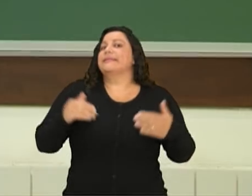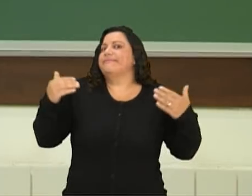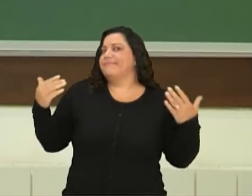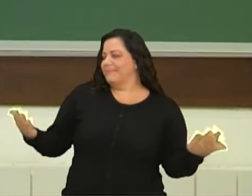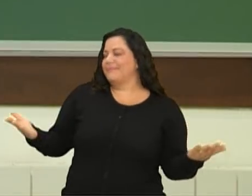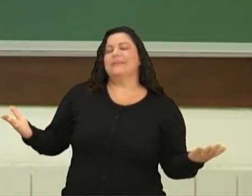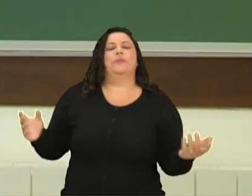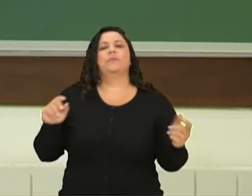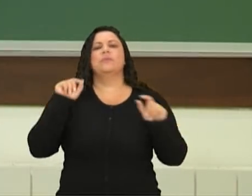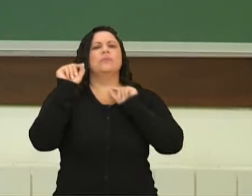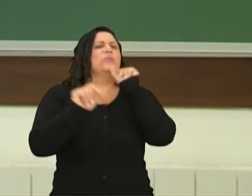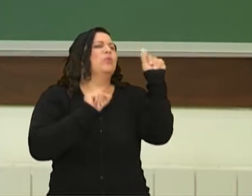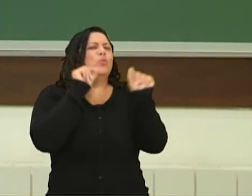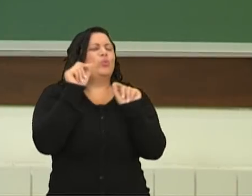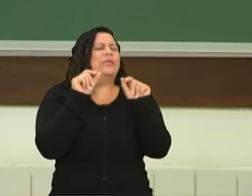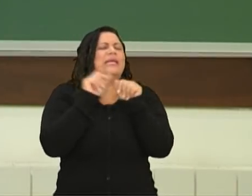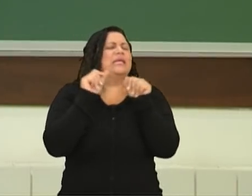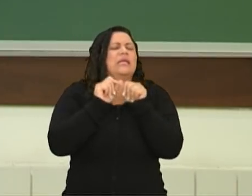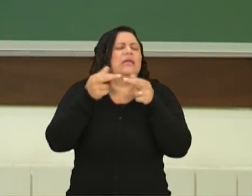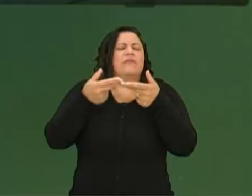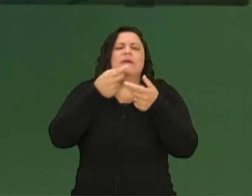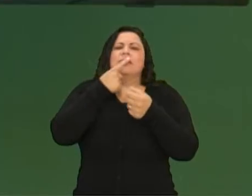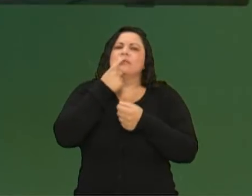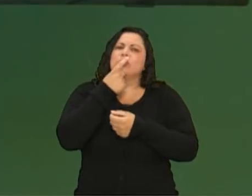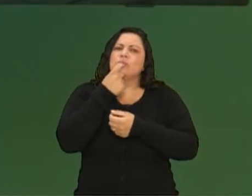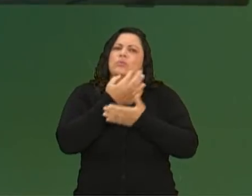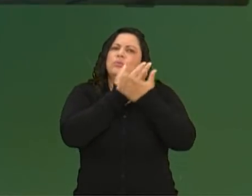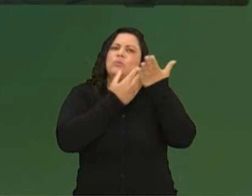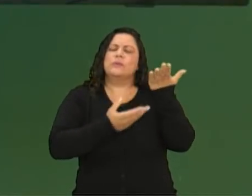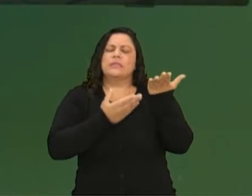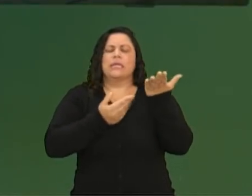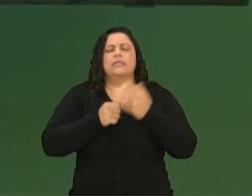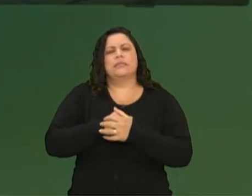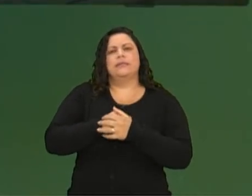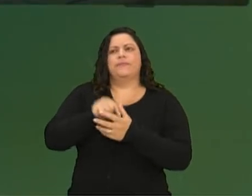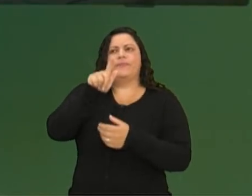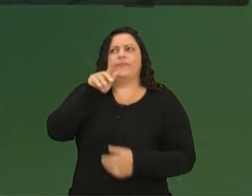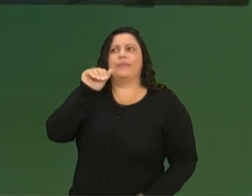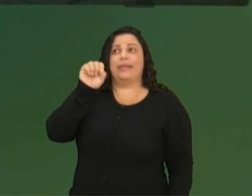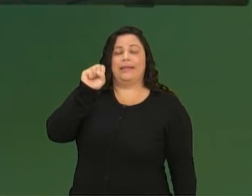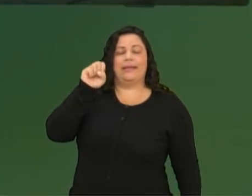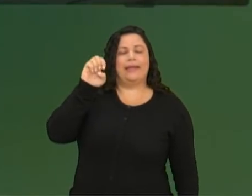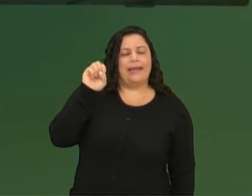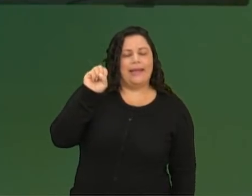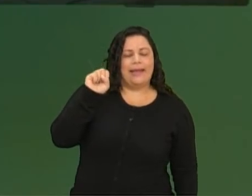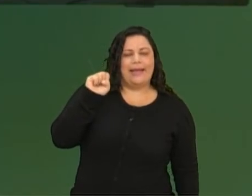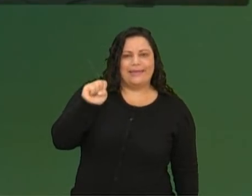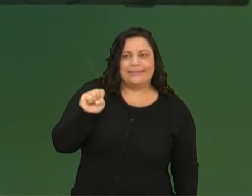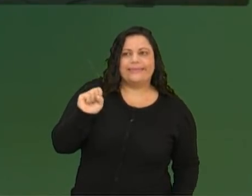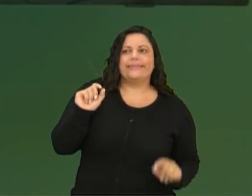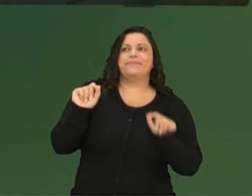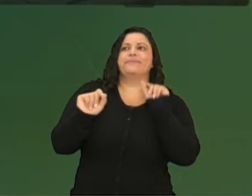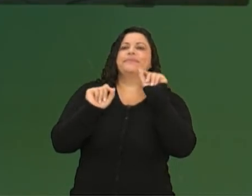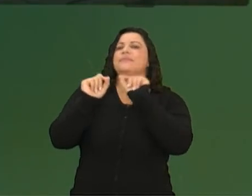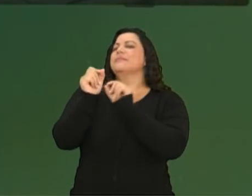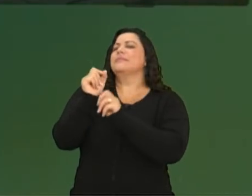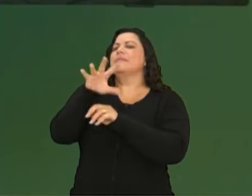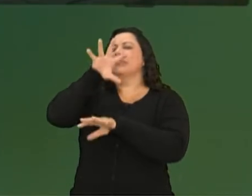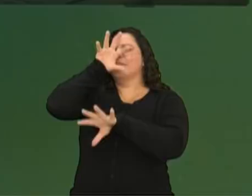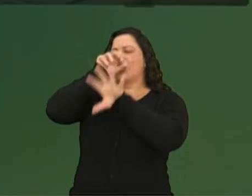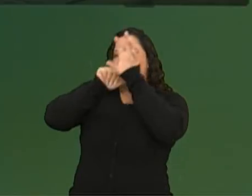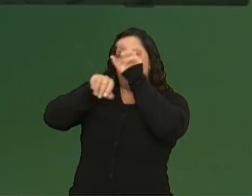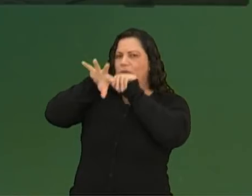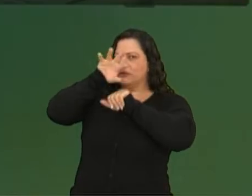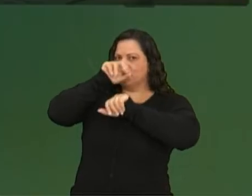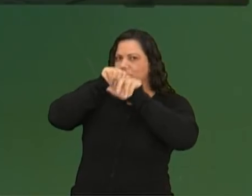E então, quais as funções do sangue? Ele transporta gases como o oxigênio, né, o gás carbônico, que ele vai ajudar